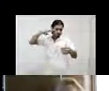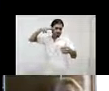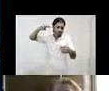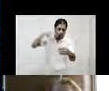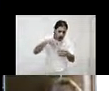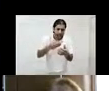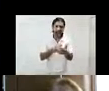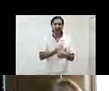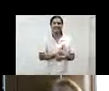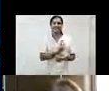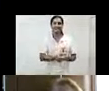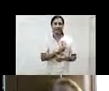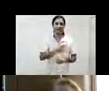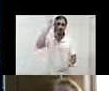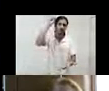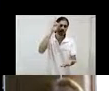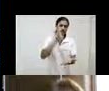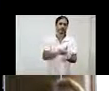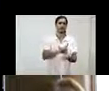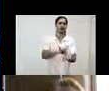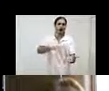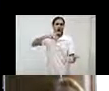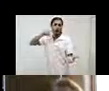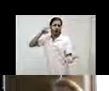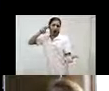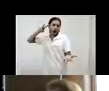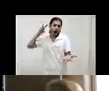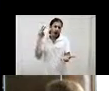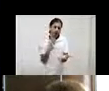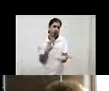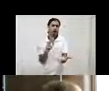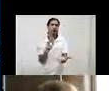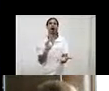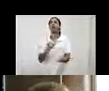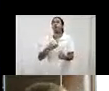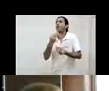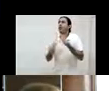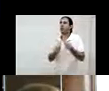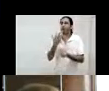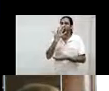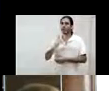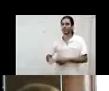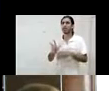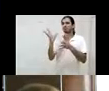as crianças atribuem às suas ações, às suas experiências de vida. Pode passar?